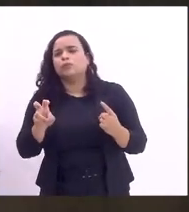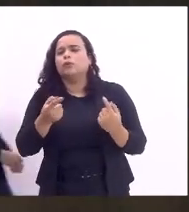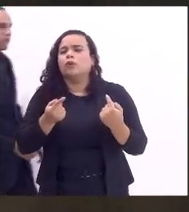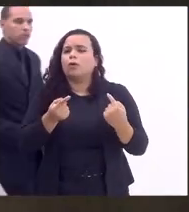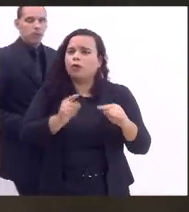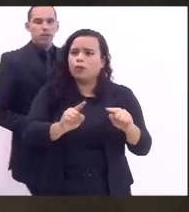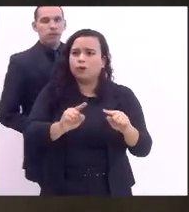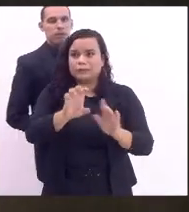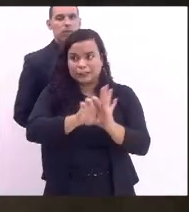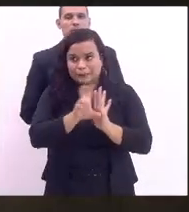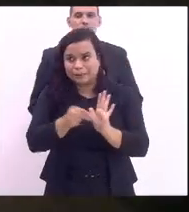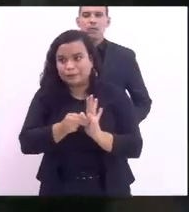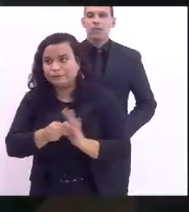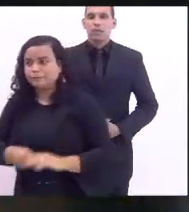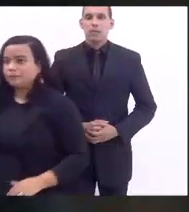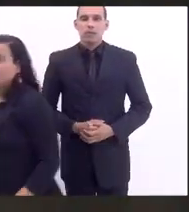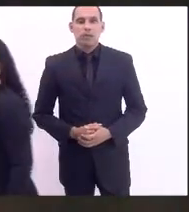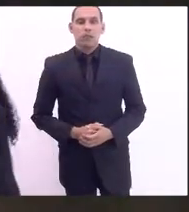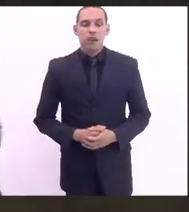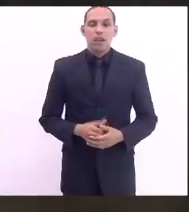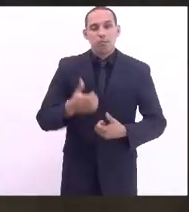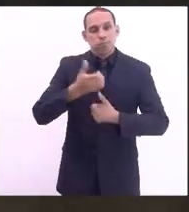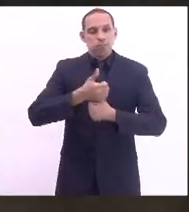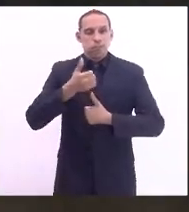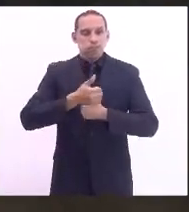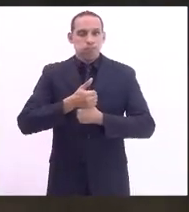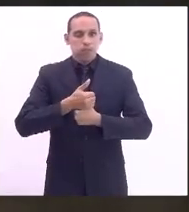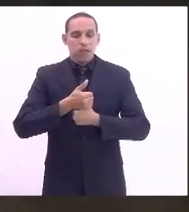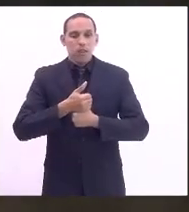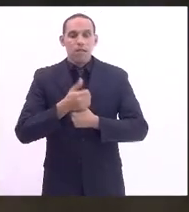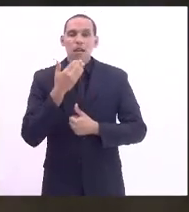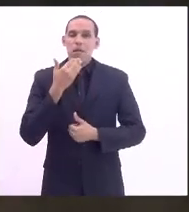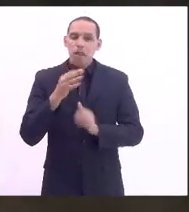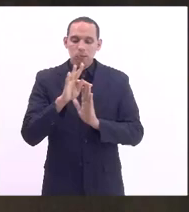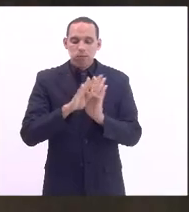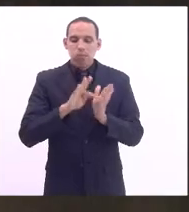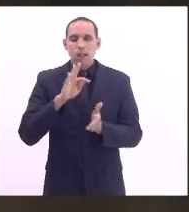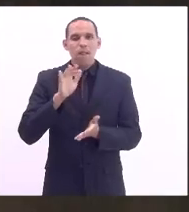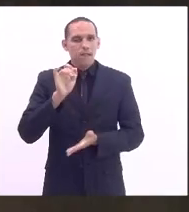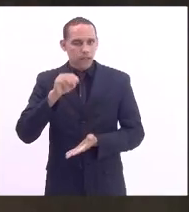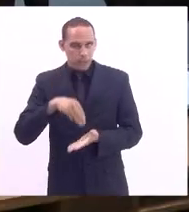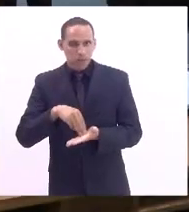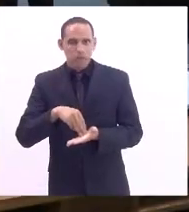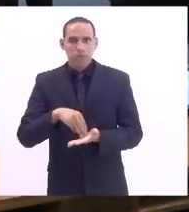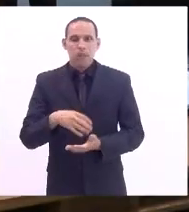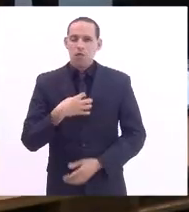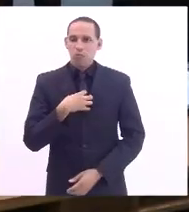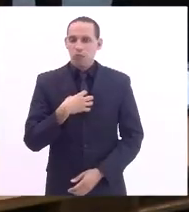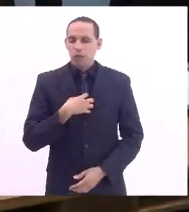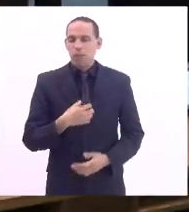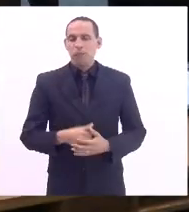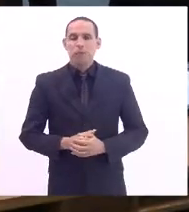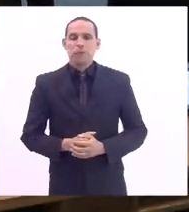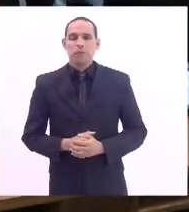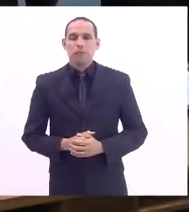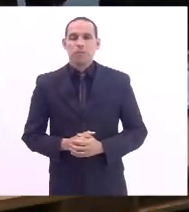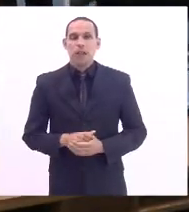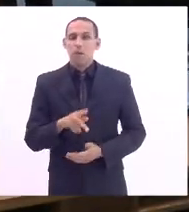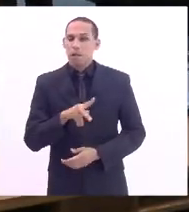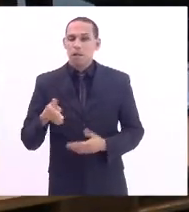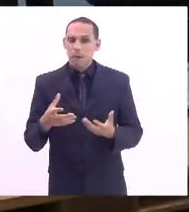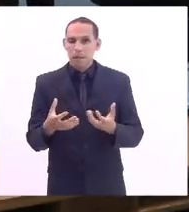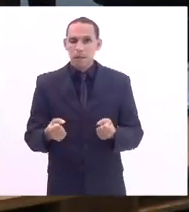Contrário às demais emendas, concluindo por substitutivo, pedindo forma final de redação, presidente. Que a